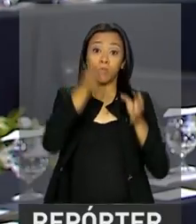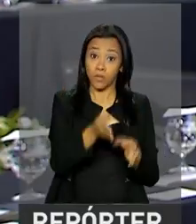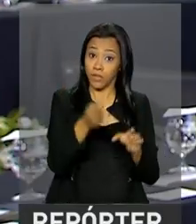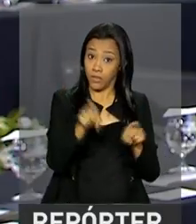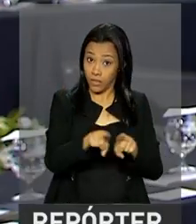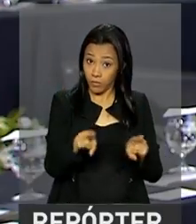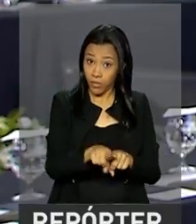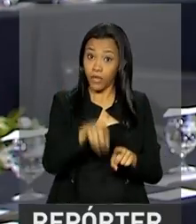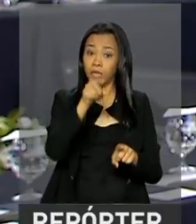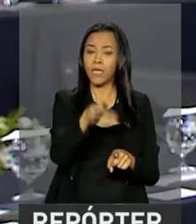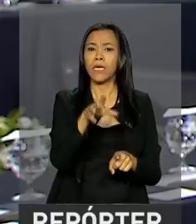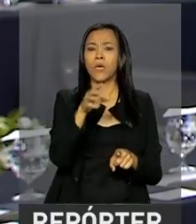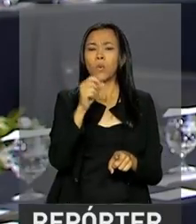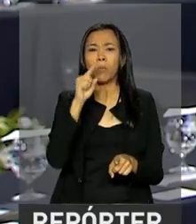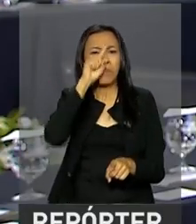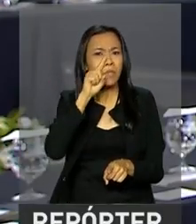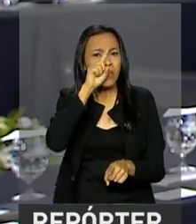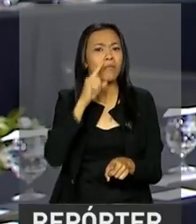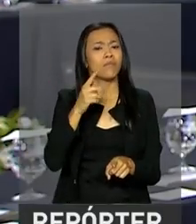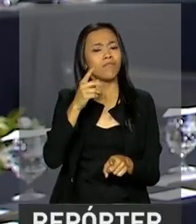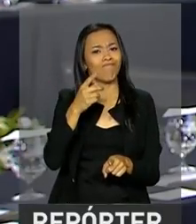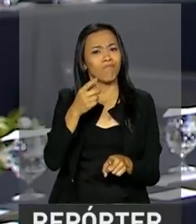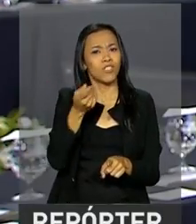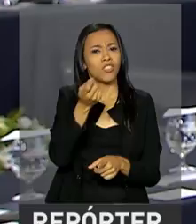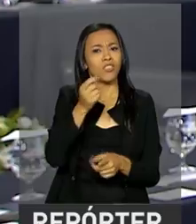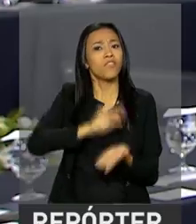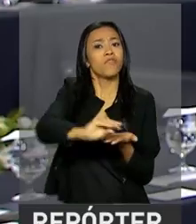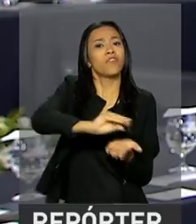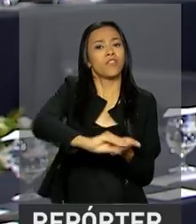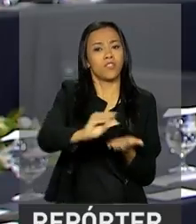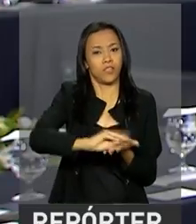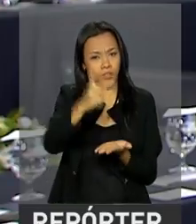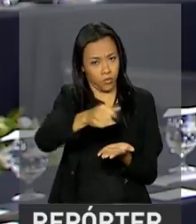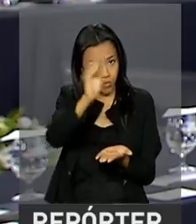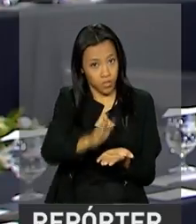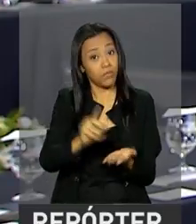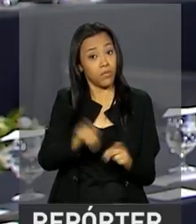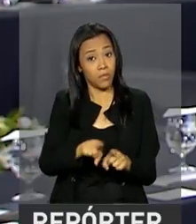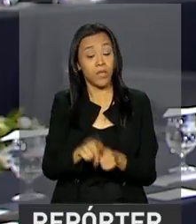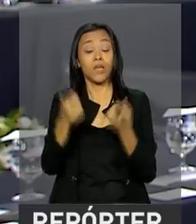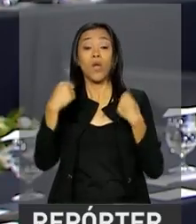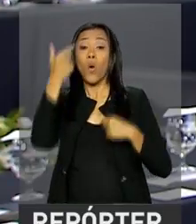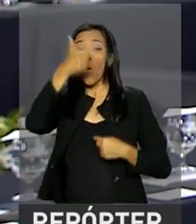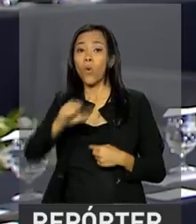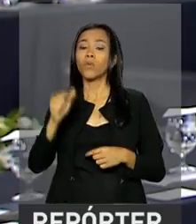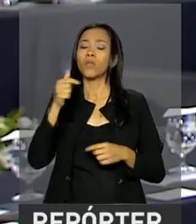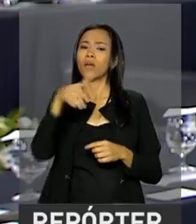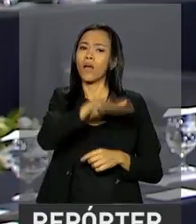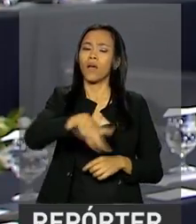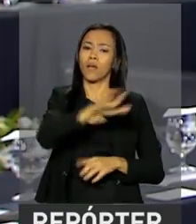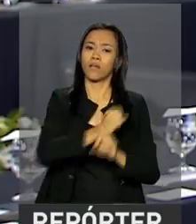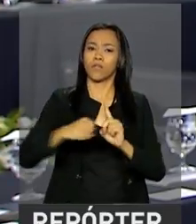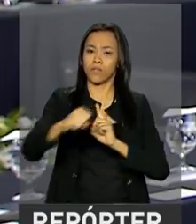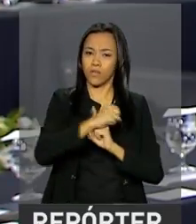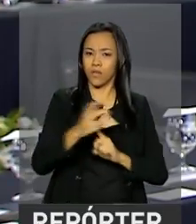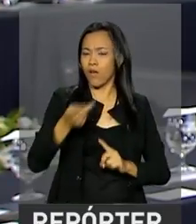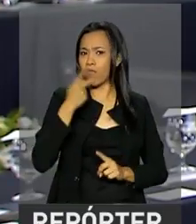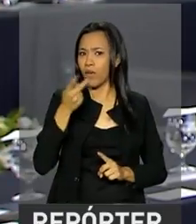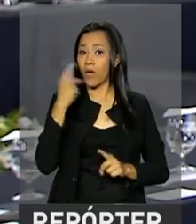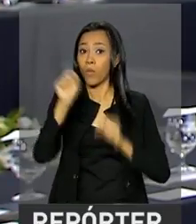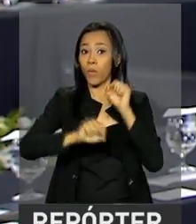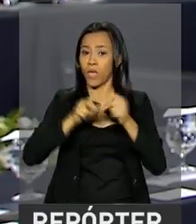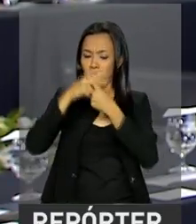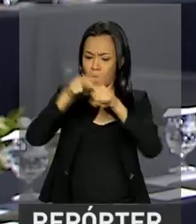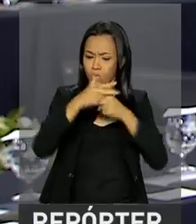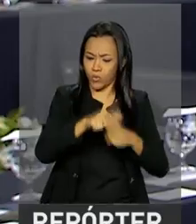custo Brasil, no risco Brasil. O governo também reforçou programas aí na área social. A gente pode destacar o reajuste